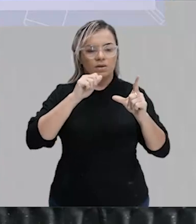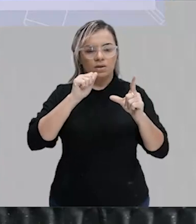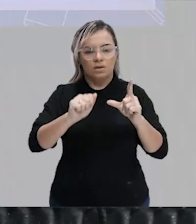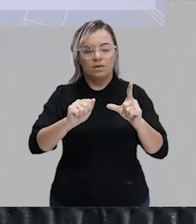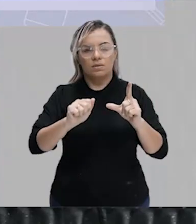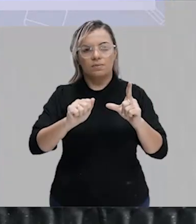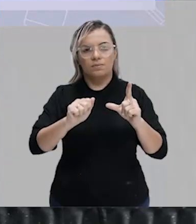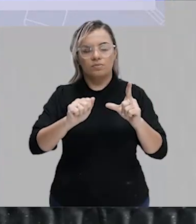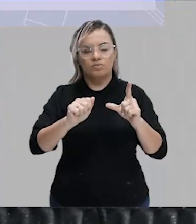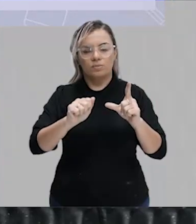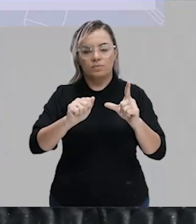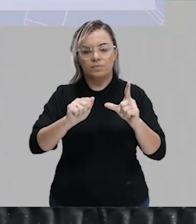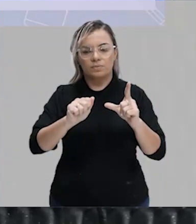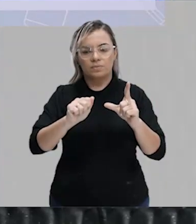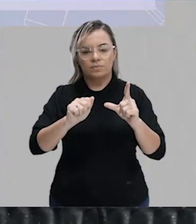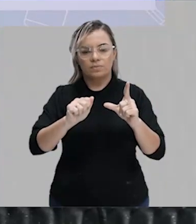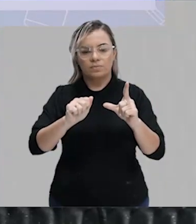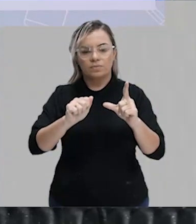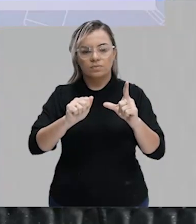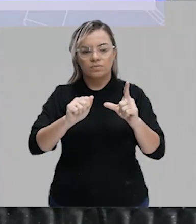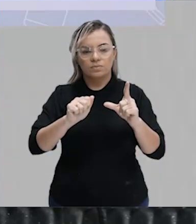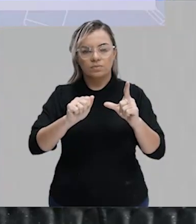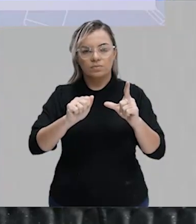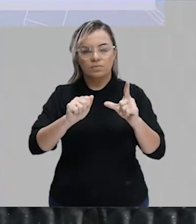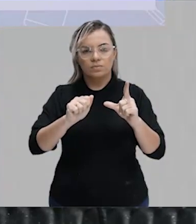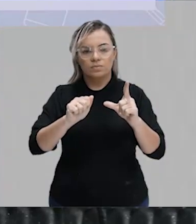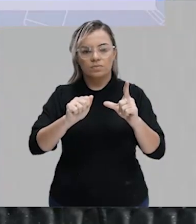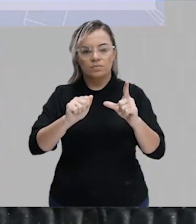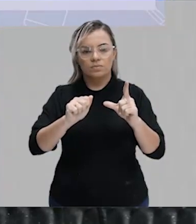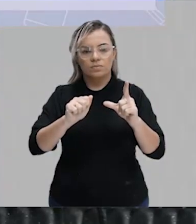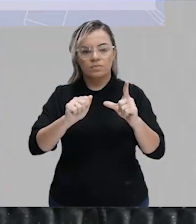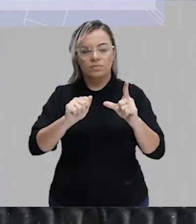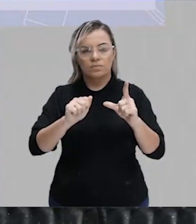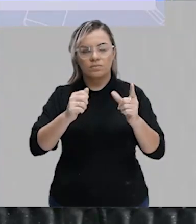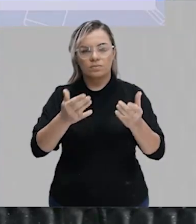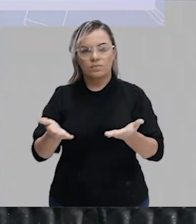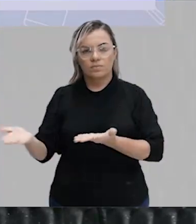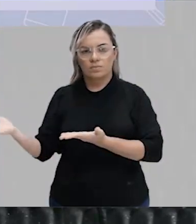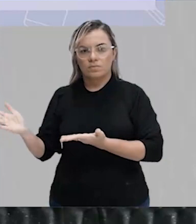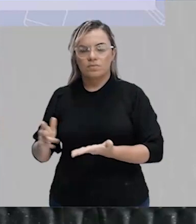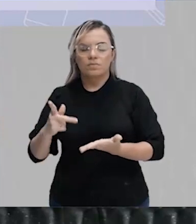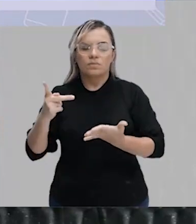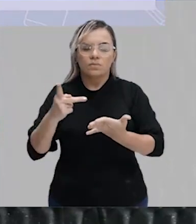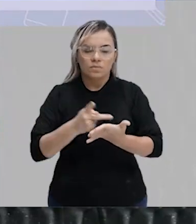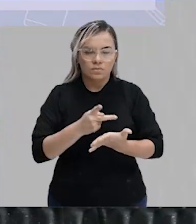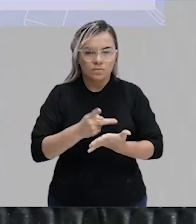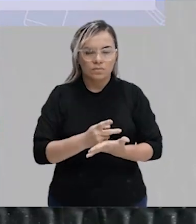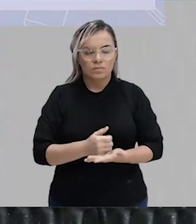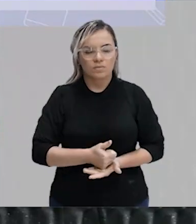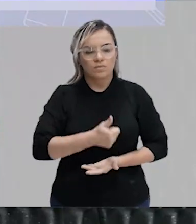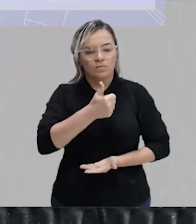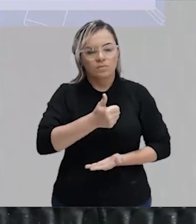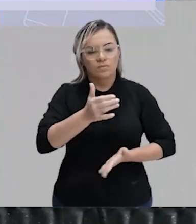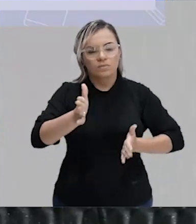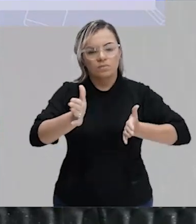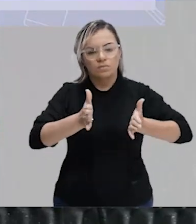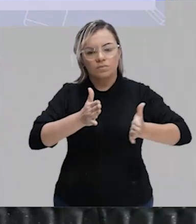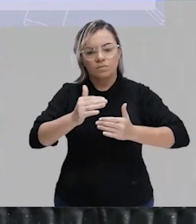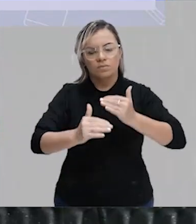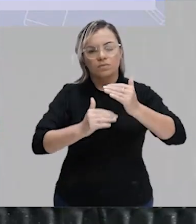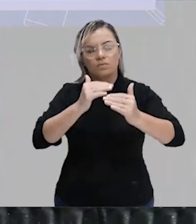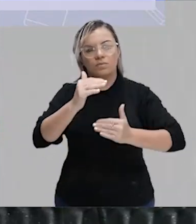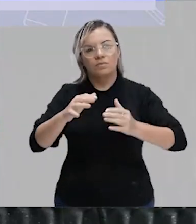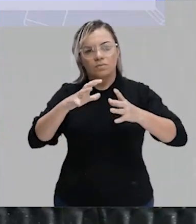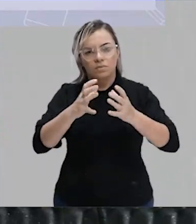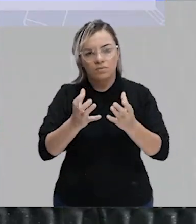denomina-se organogênese, originando a mórula. Pessoal, isso aqui está errado. A primeira fase do desenvolvimento